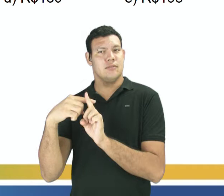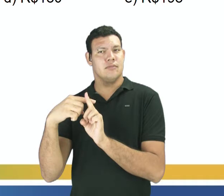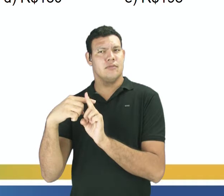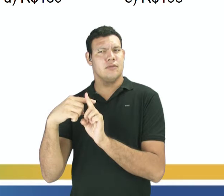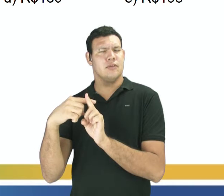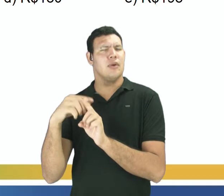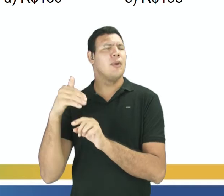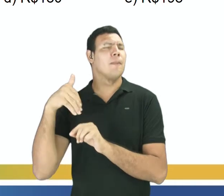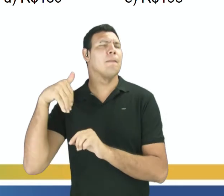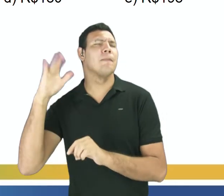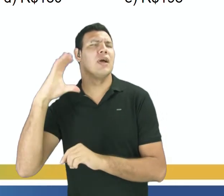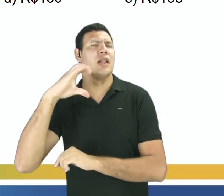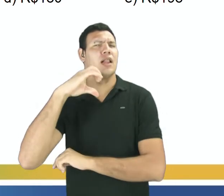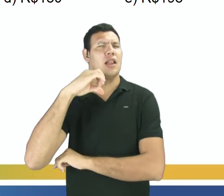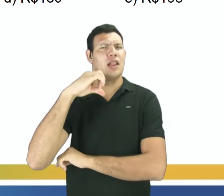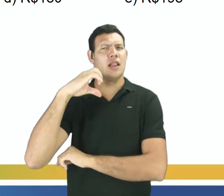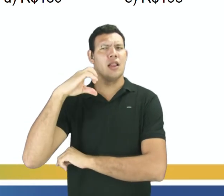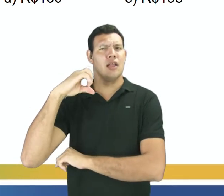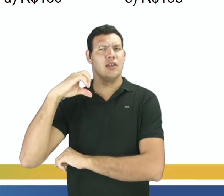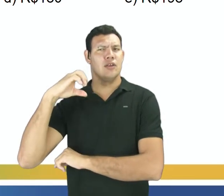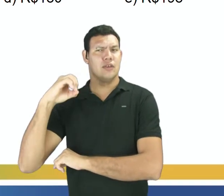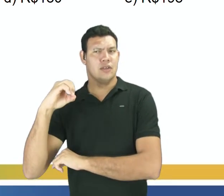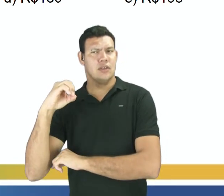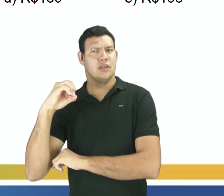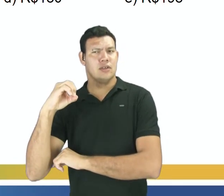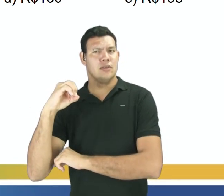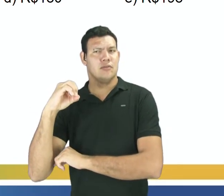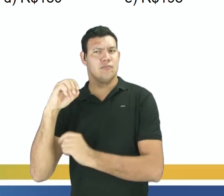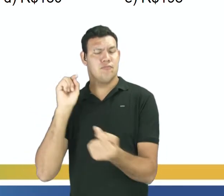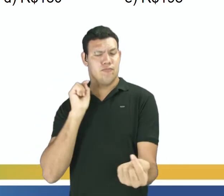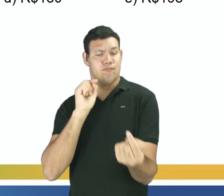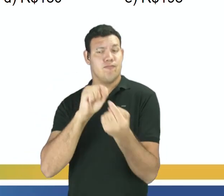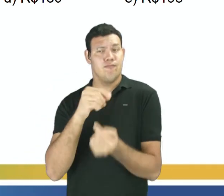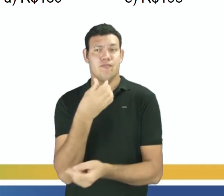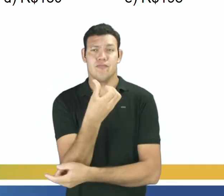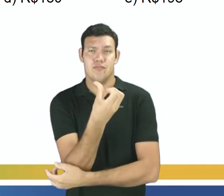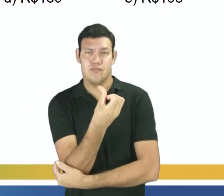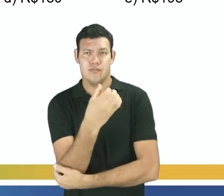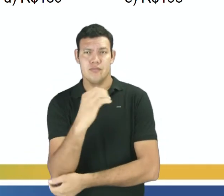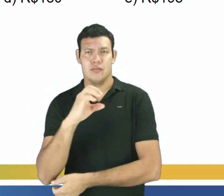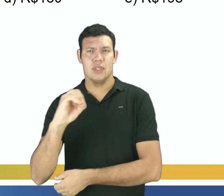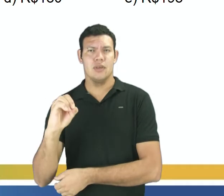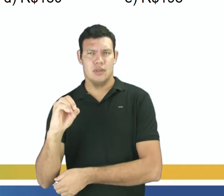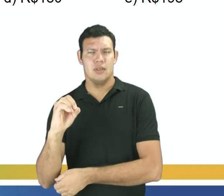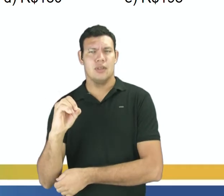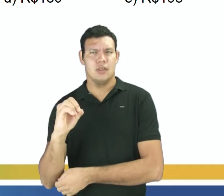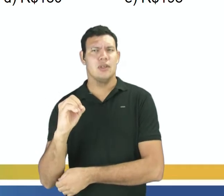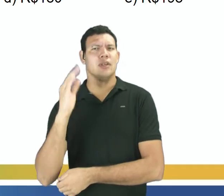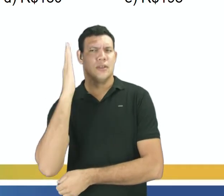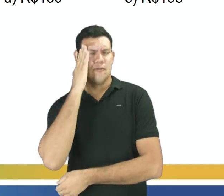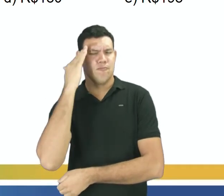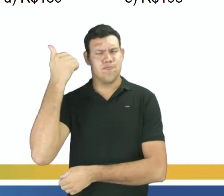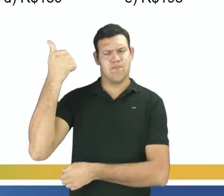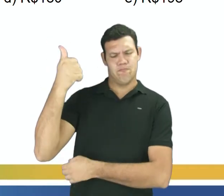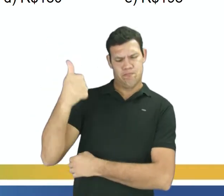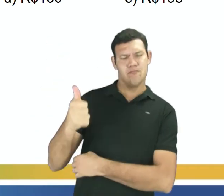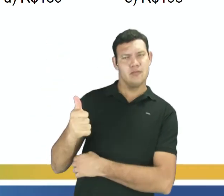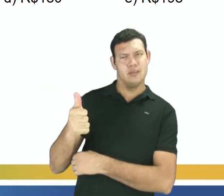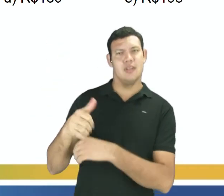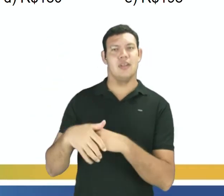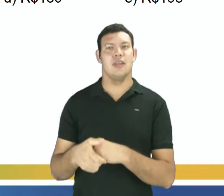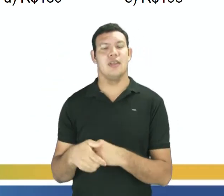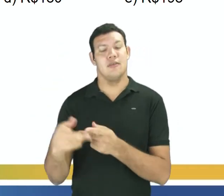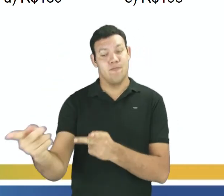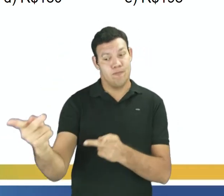que excedeu 990 em relação a 600? Né? Então, tem como você analisar isso aí. E eu te